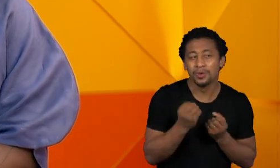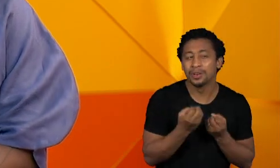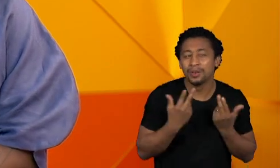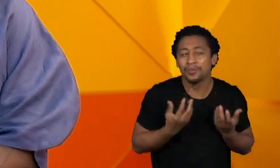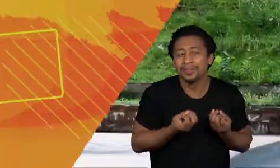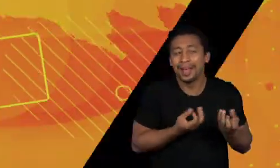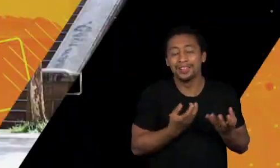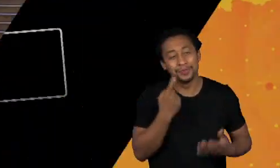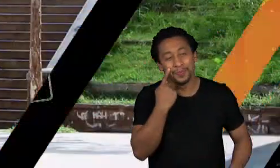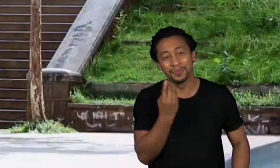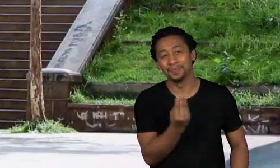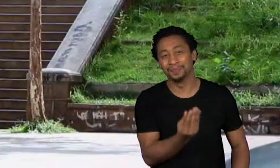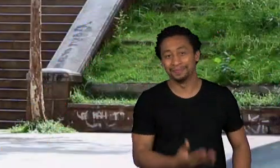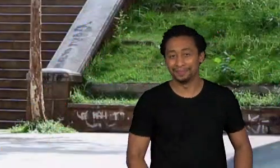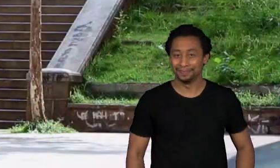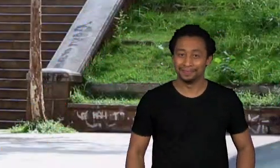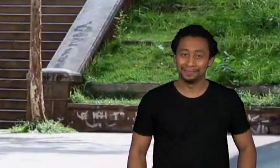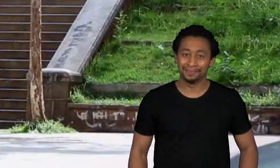olhada?